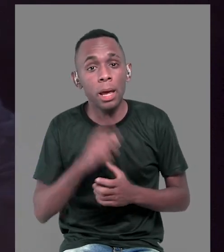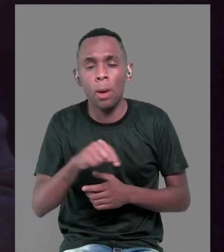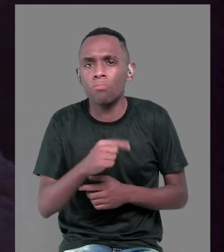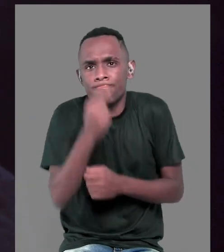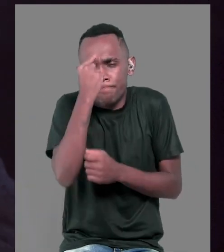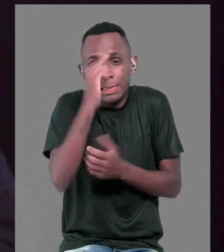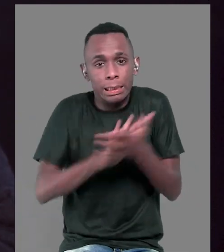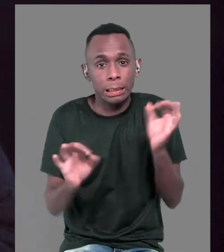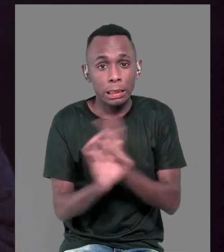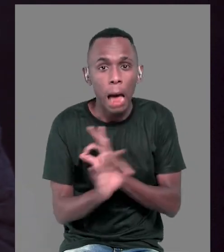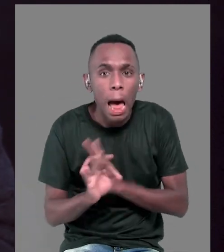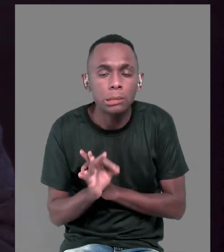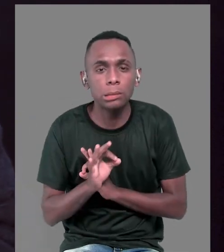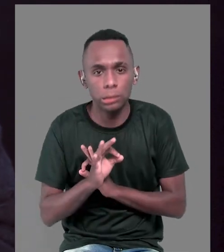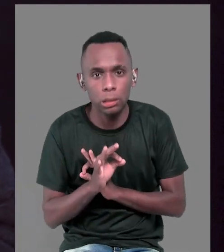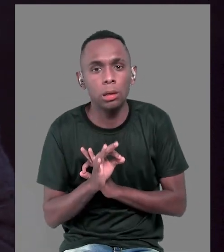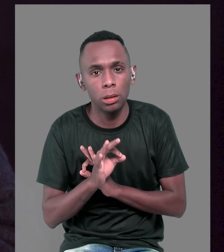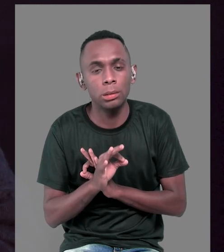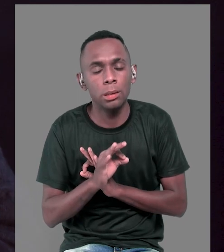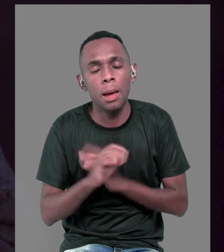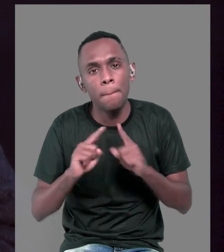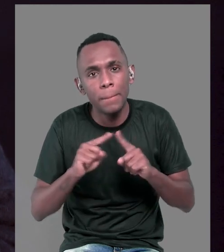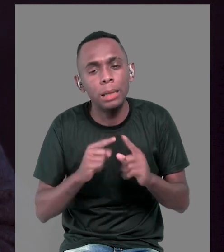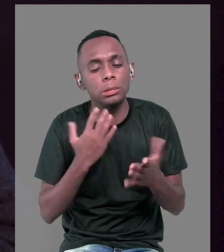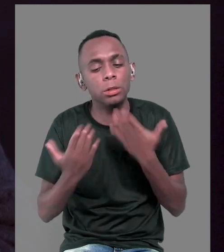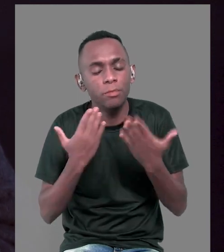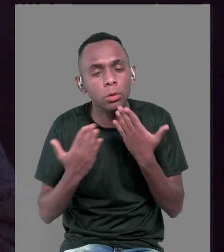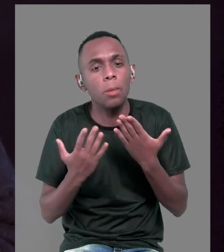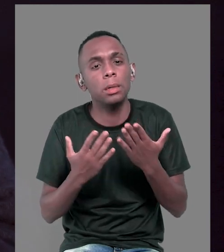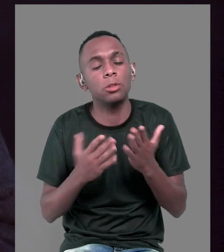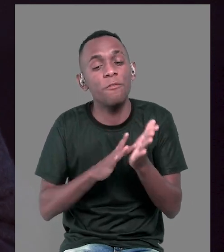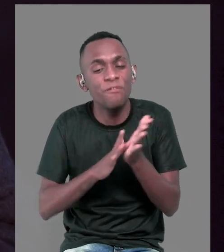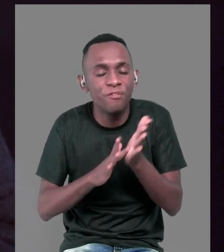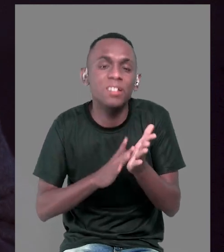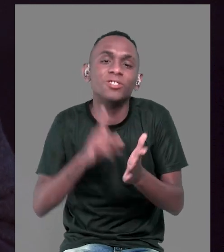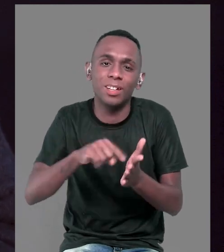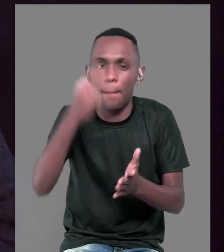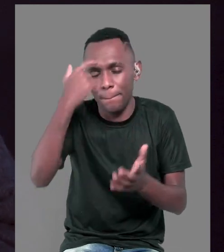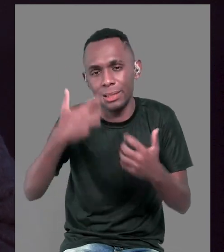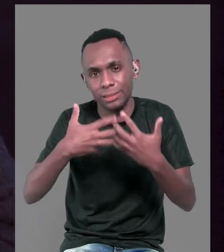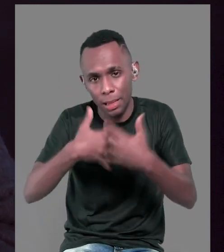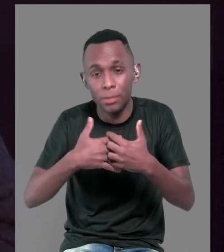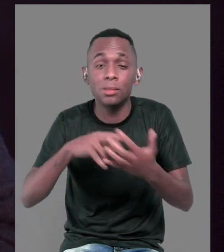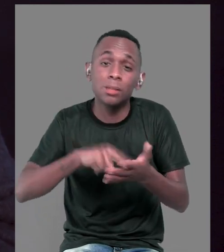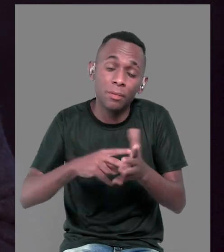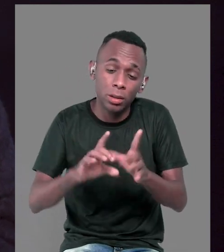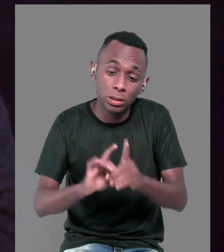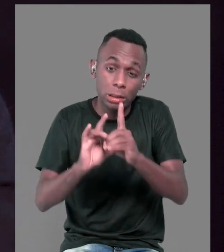passando por pensamento. É assim que a democracia vira um circo de fúria.